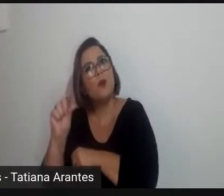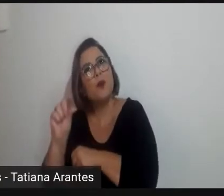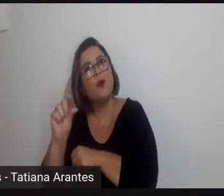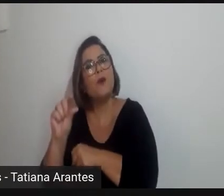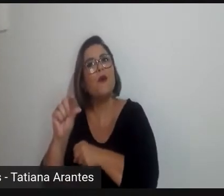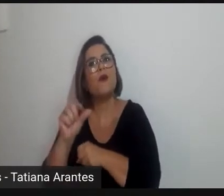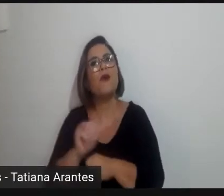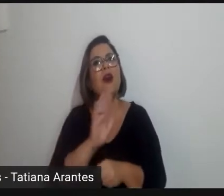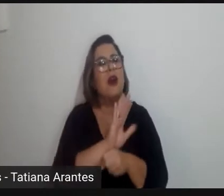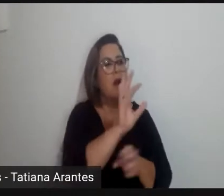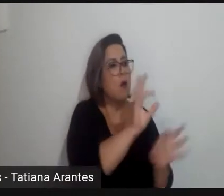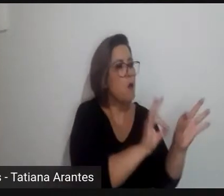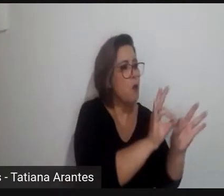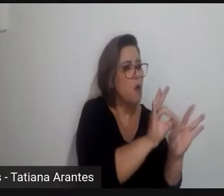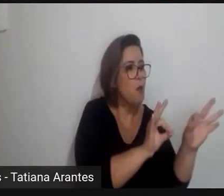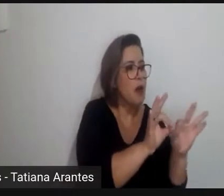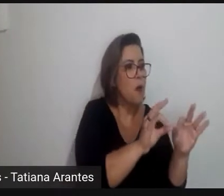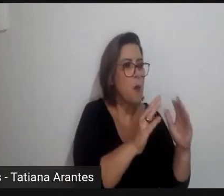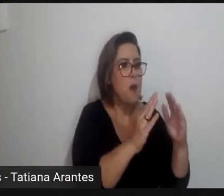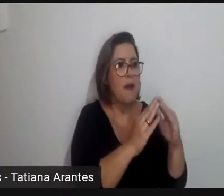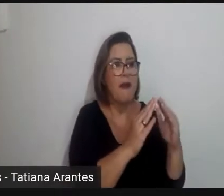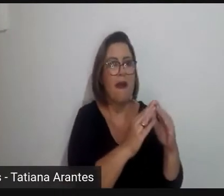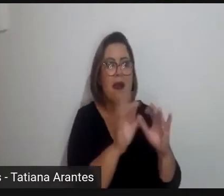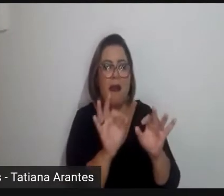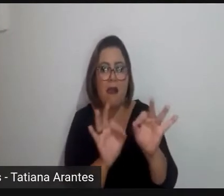Não colocar